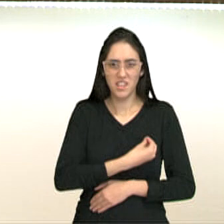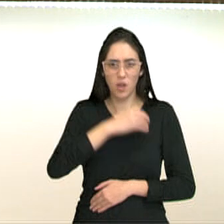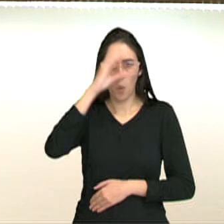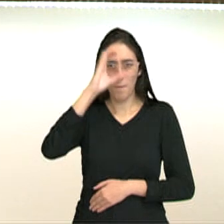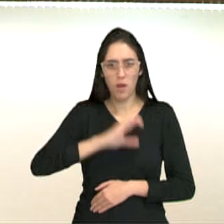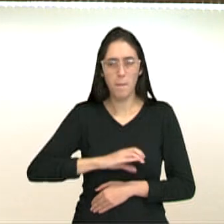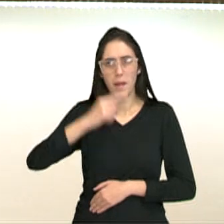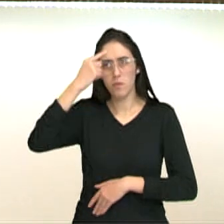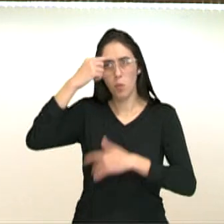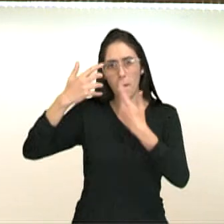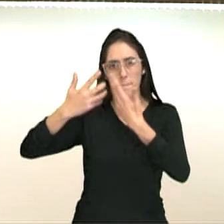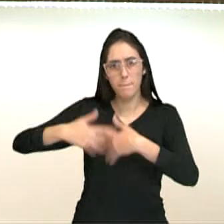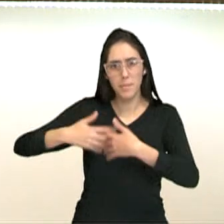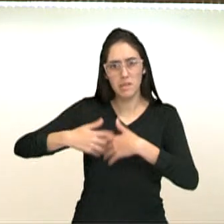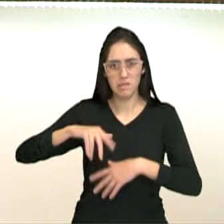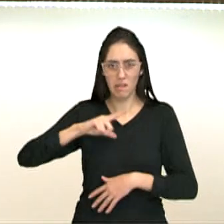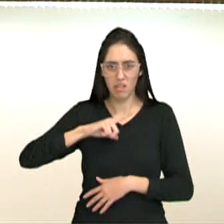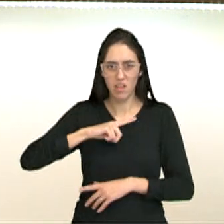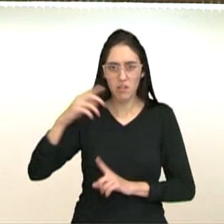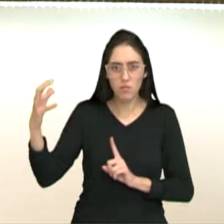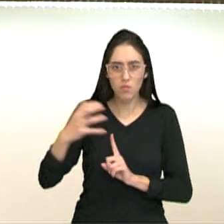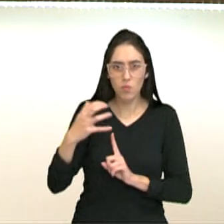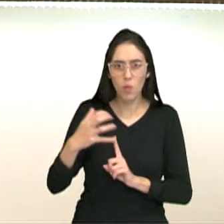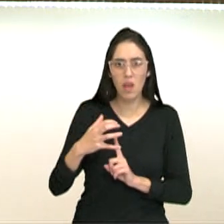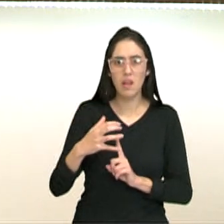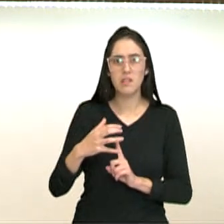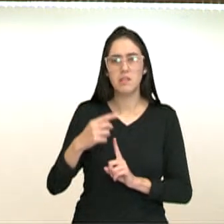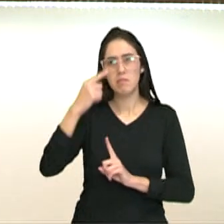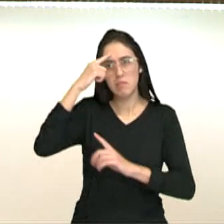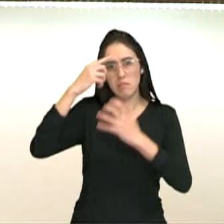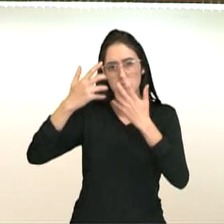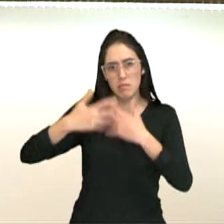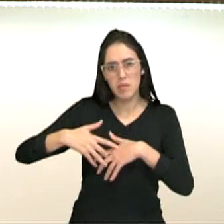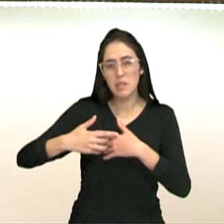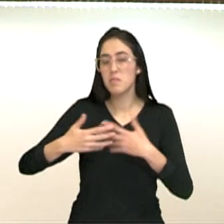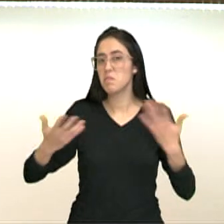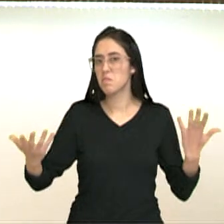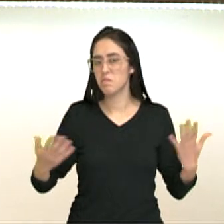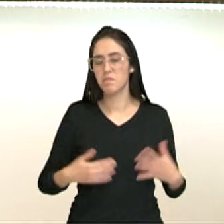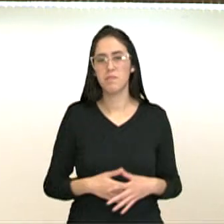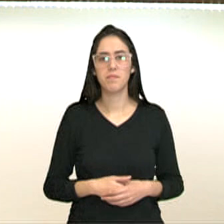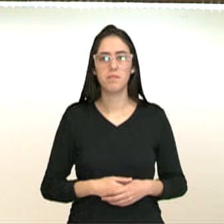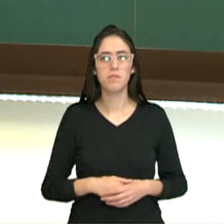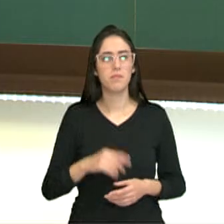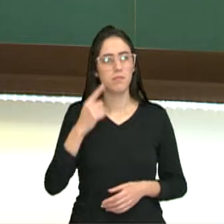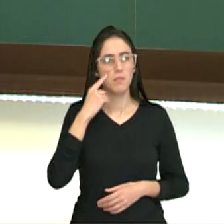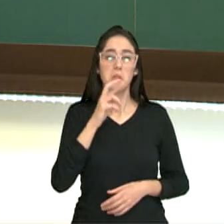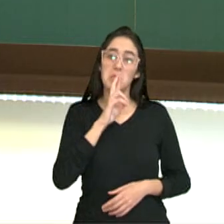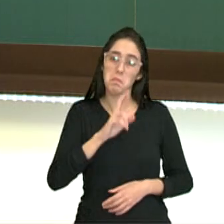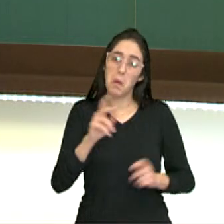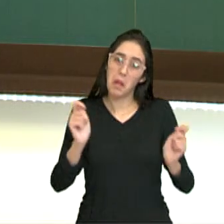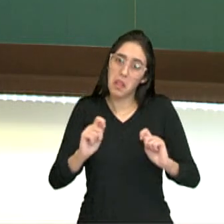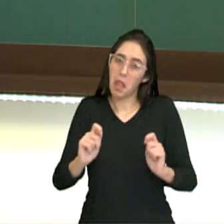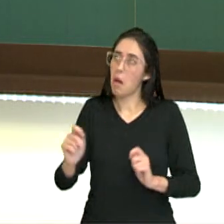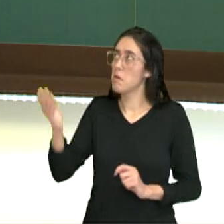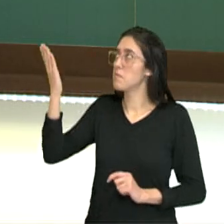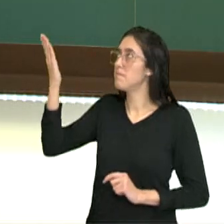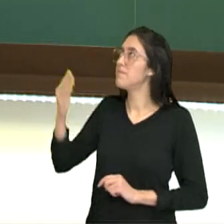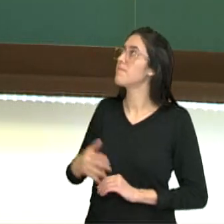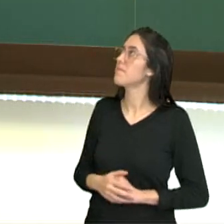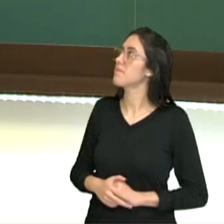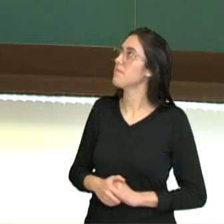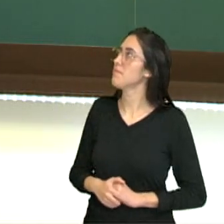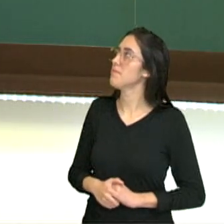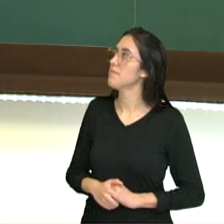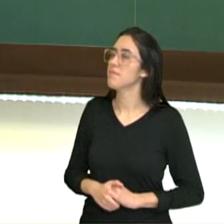pensam, julgam, refletem sobre o mundo? Então, eu vou ler uma possível resposta para essa questão.